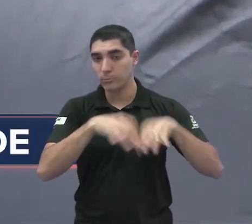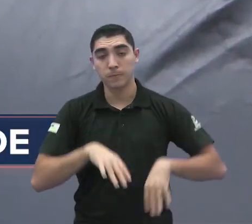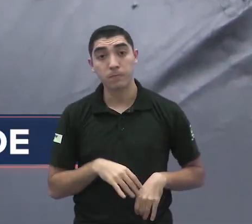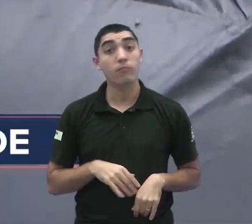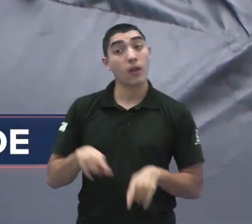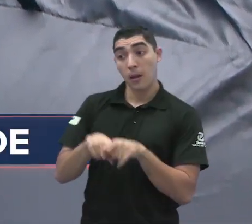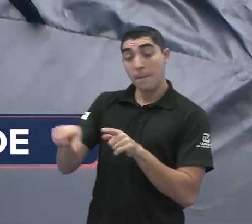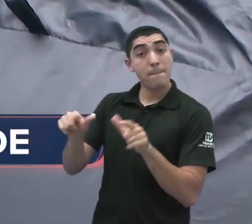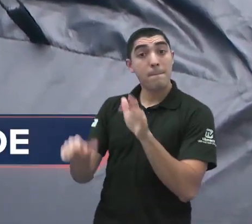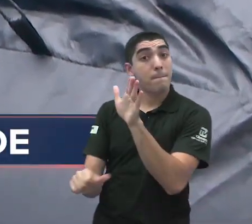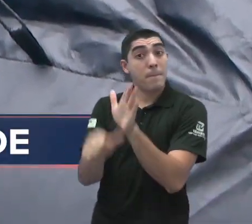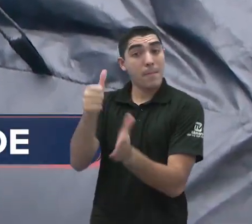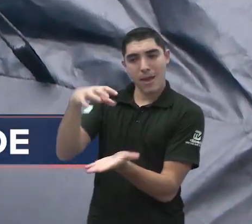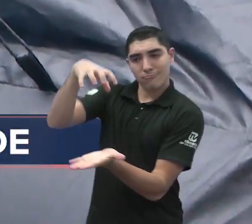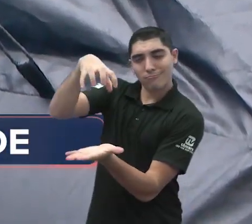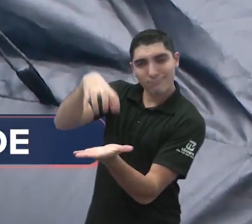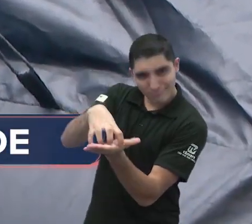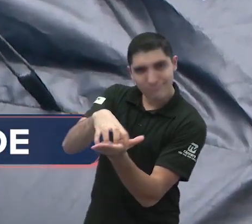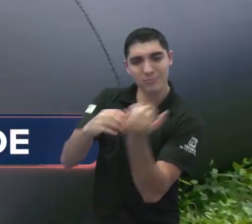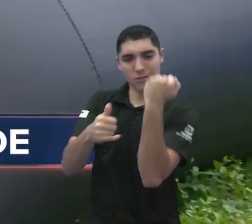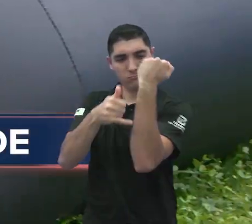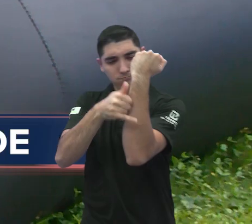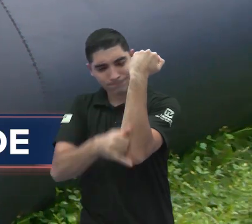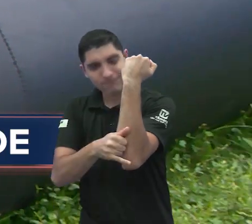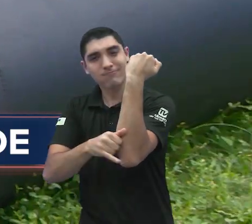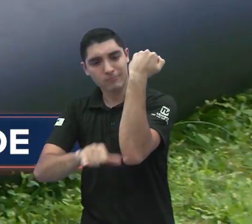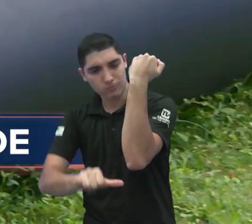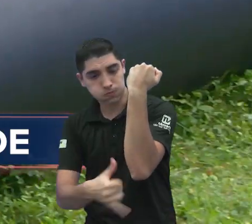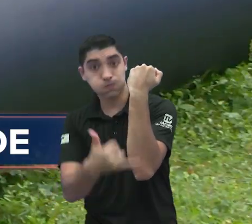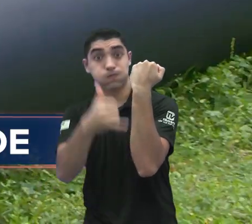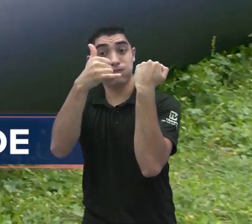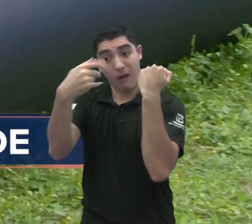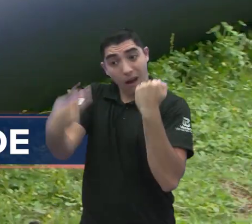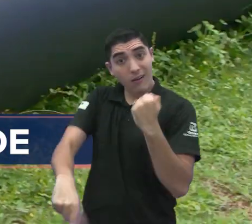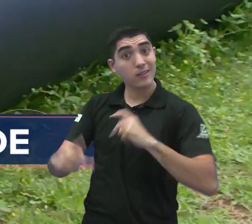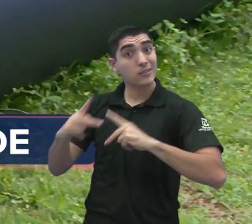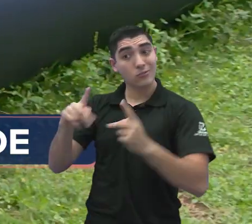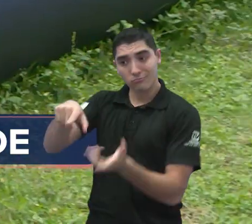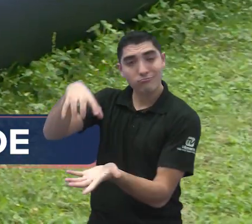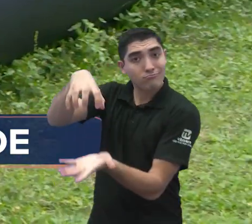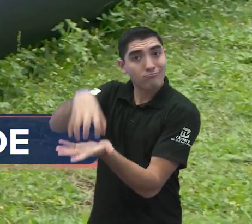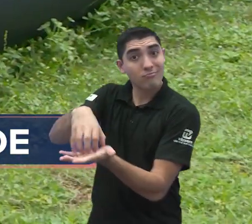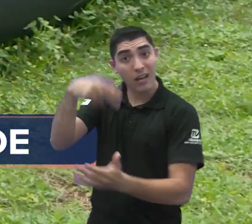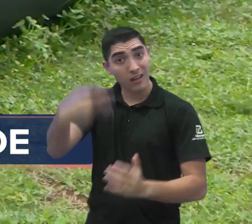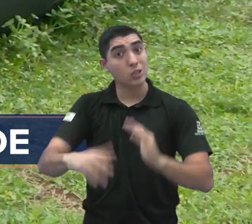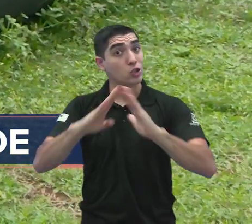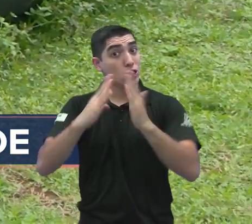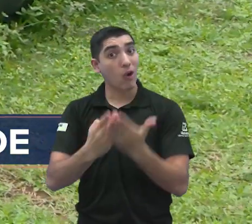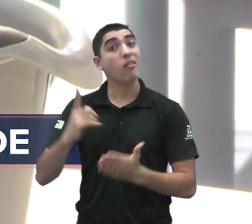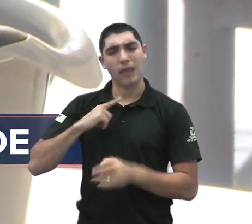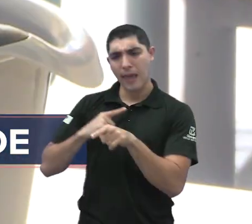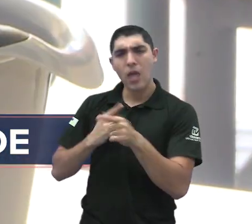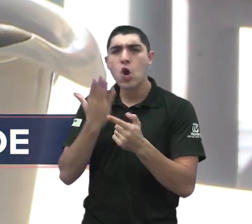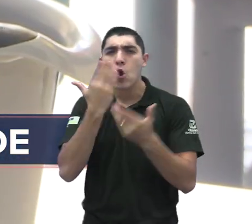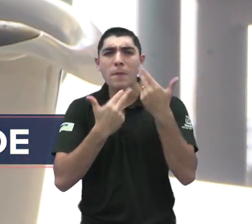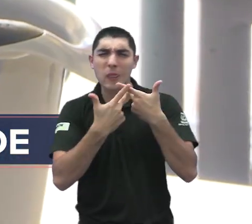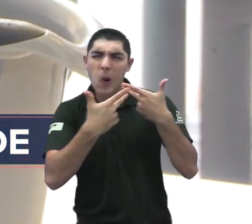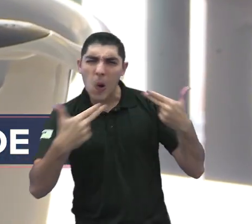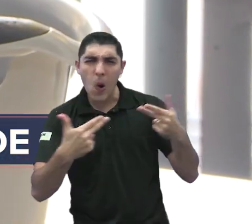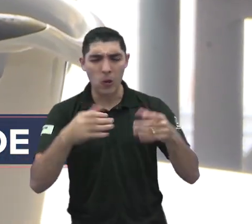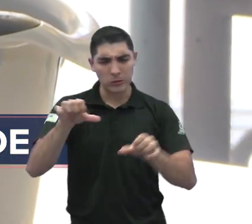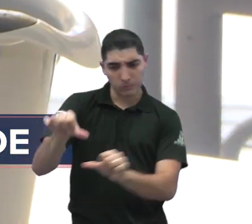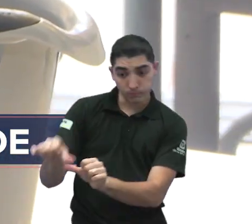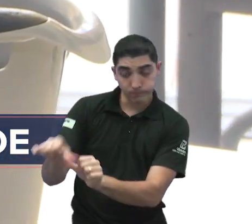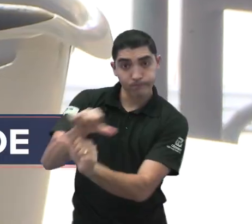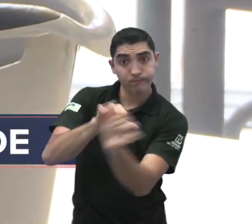mais, primeira usina de biogás é instalada em Escola Municipal de São José. Projeto pioneiro transforma restos de